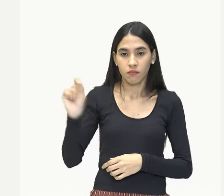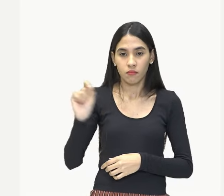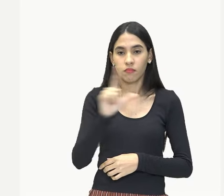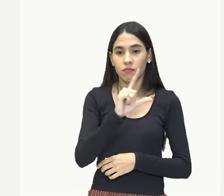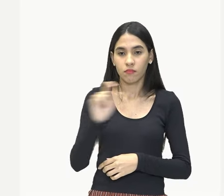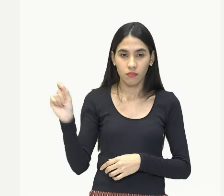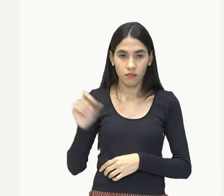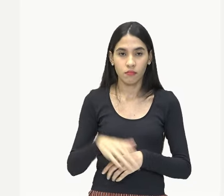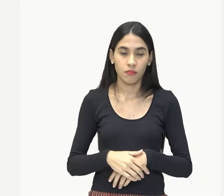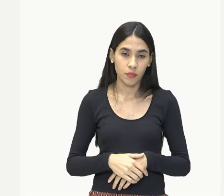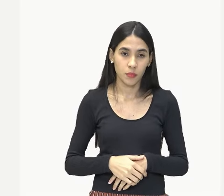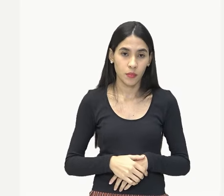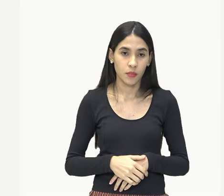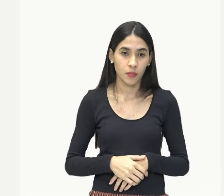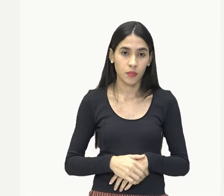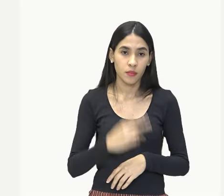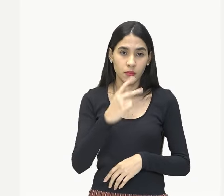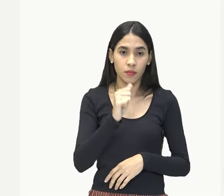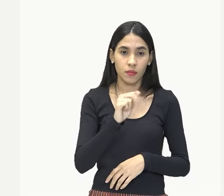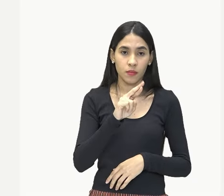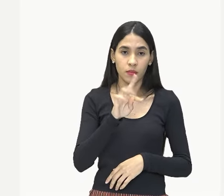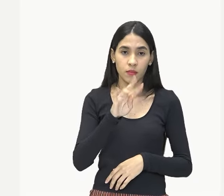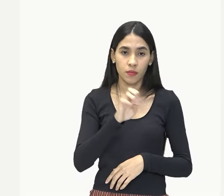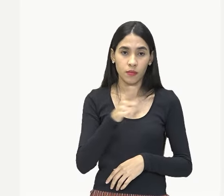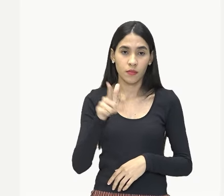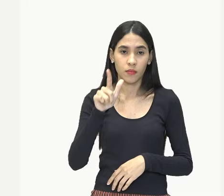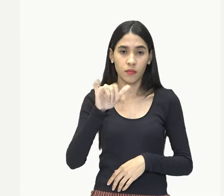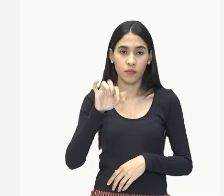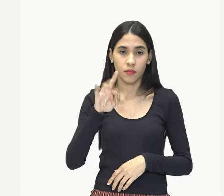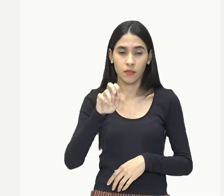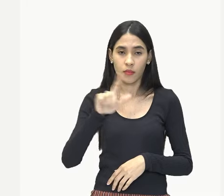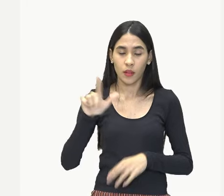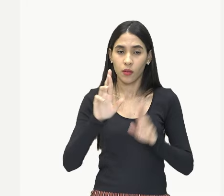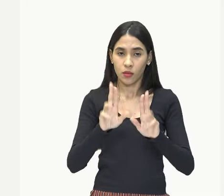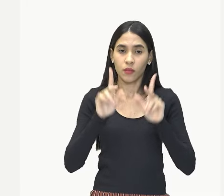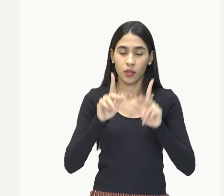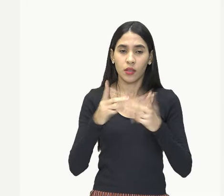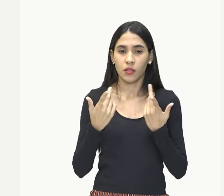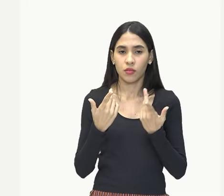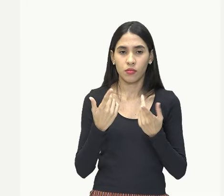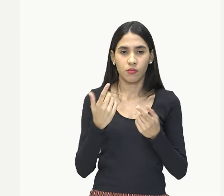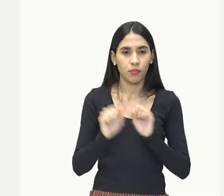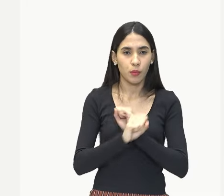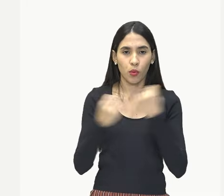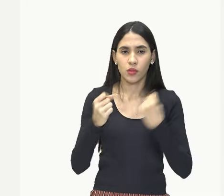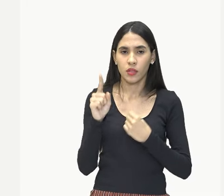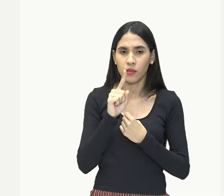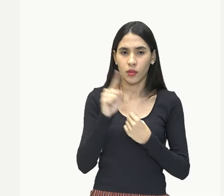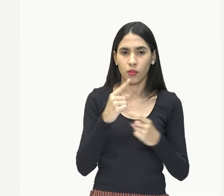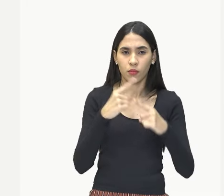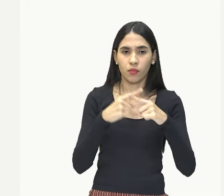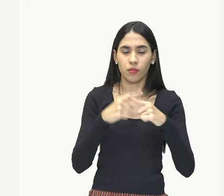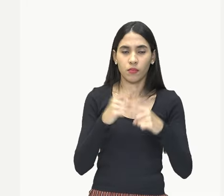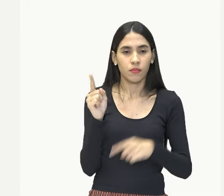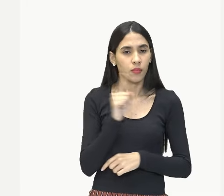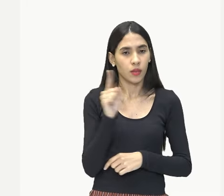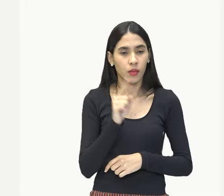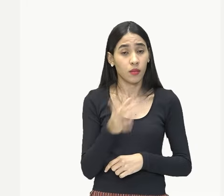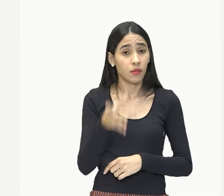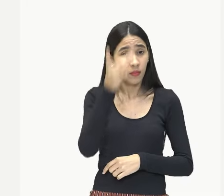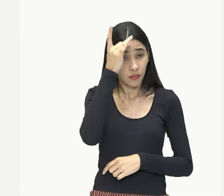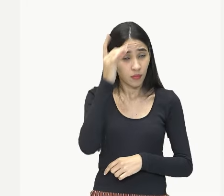monômios terem aí parte literal diferentes, isso não impede de fazer a multiplicação. Então, guarde bem aí